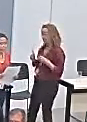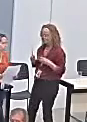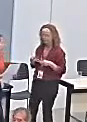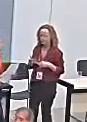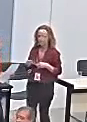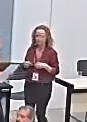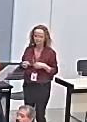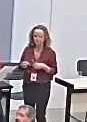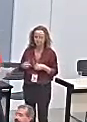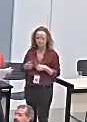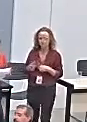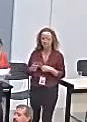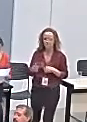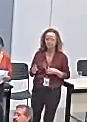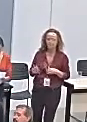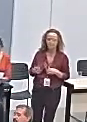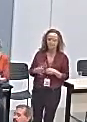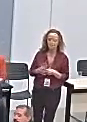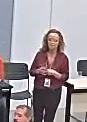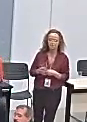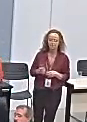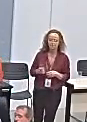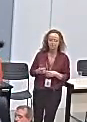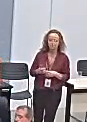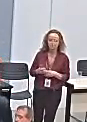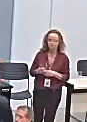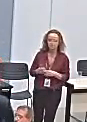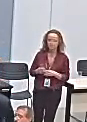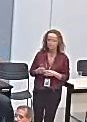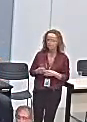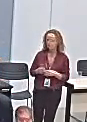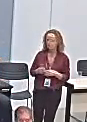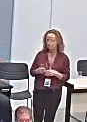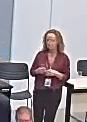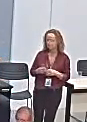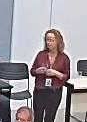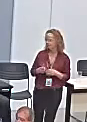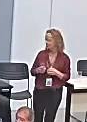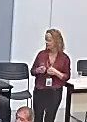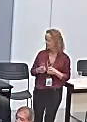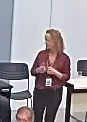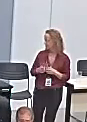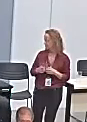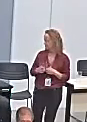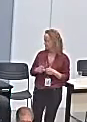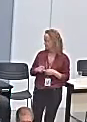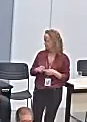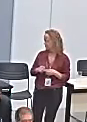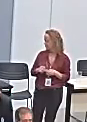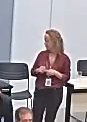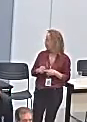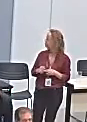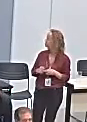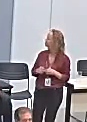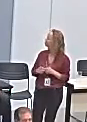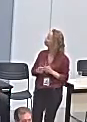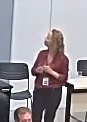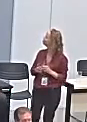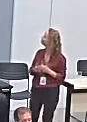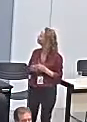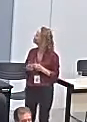Como é que ela fica aqui sem uma condição, sem uma estrutura financeira, sem uma condição de alimentação? Às vezes tem que trocar uma roupa, tomar